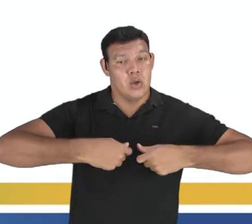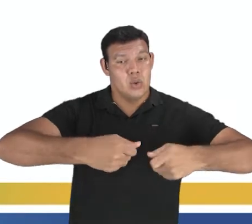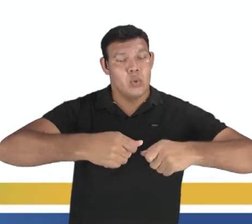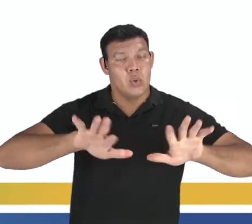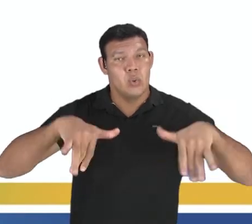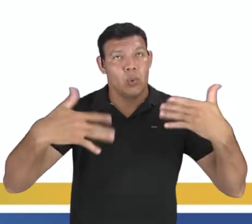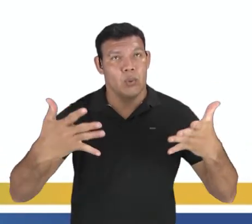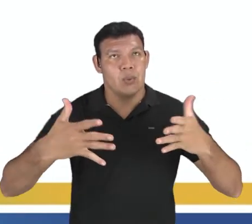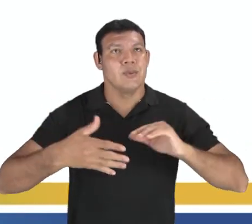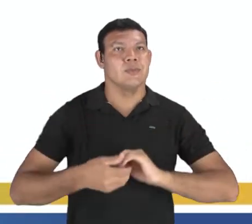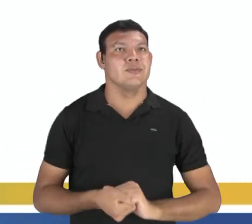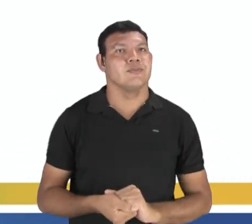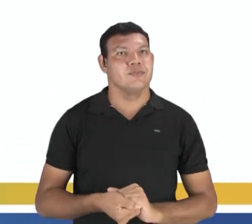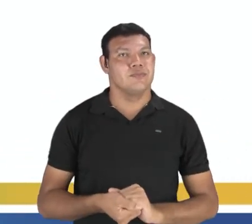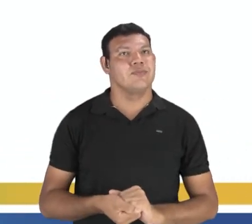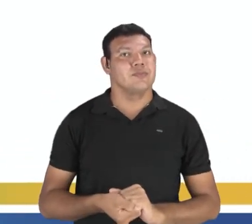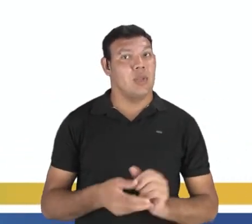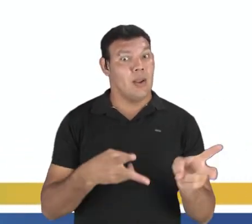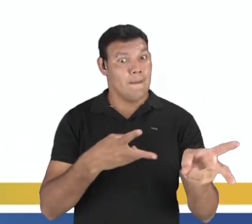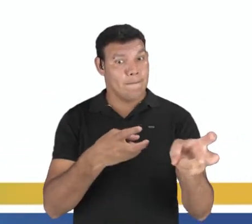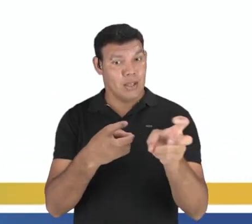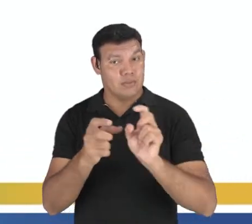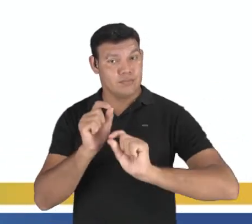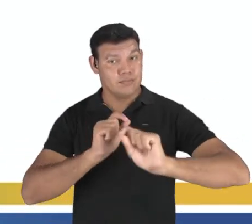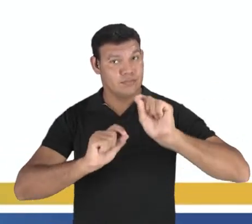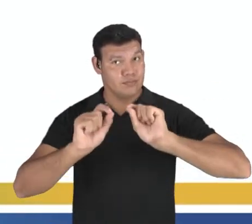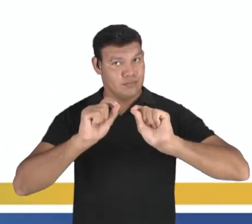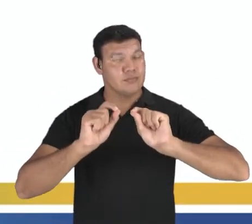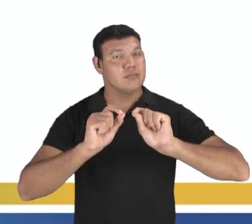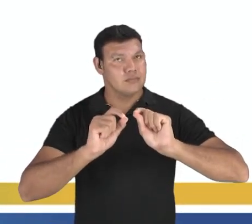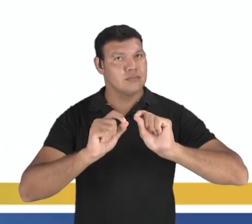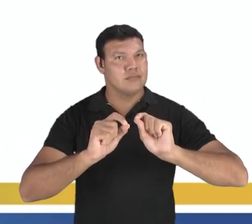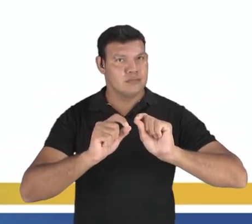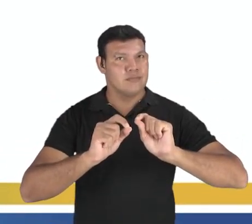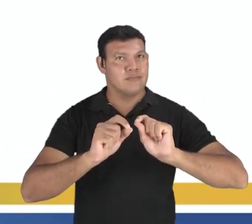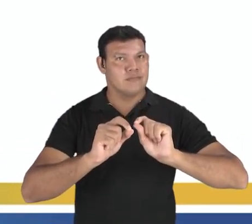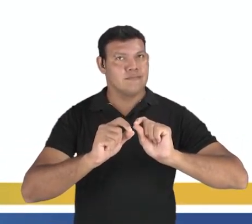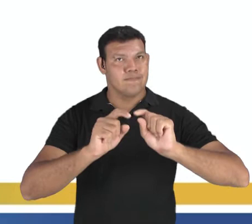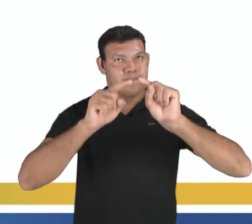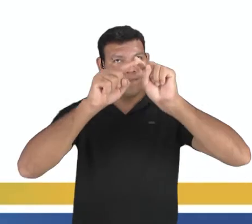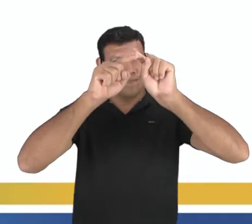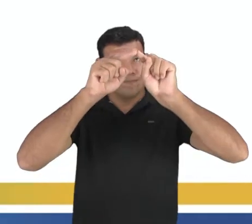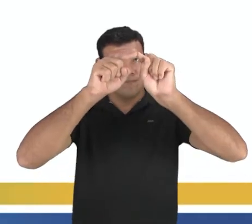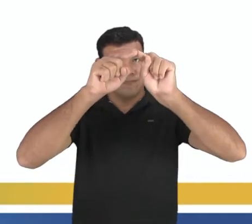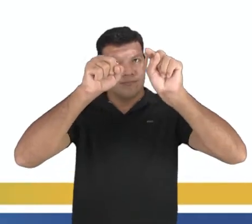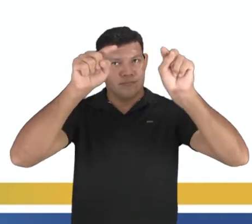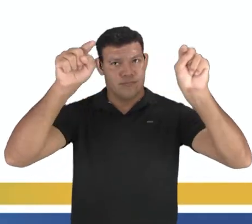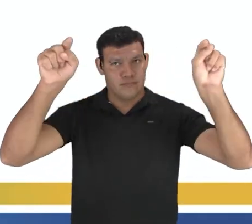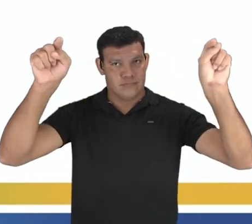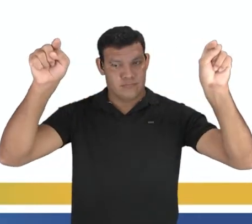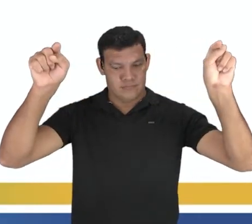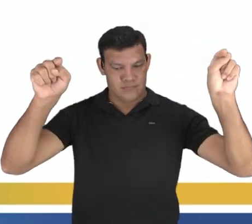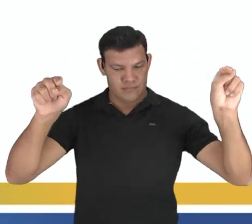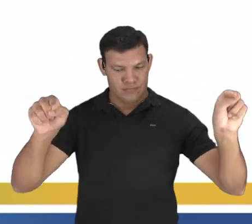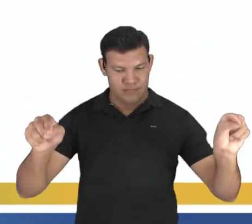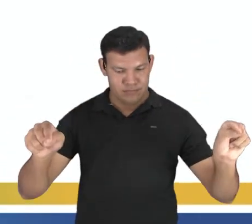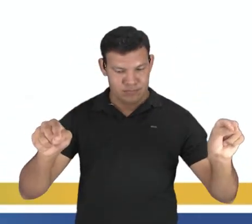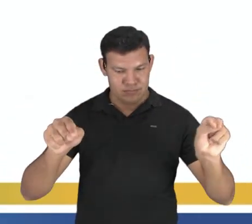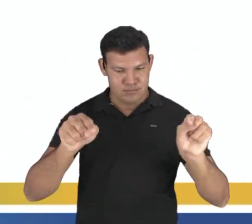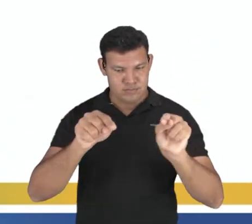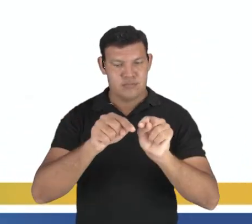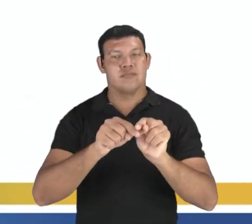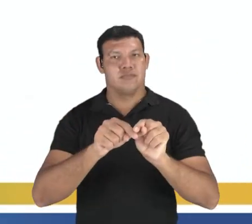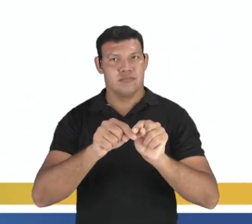Tudo bem? Então, vocês vão perceber aí, na figura, que nós temos uma figura retangular, de